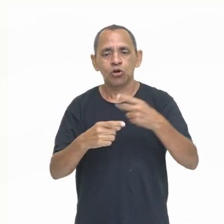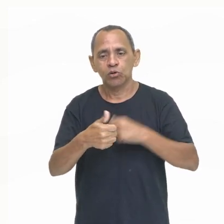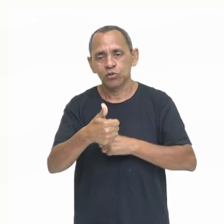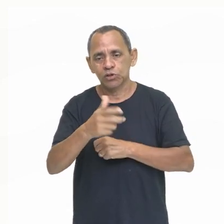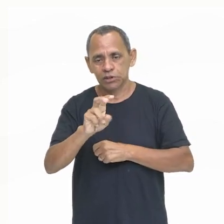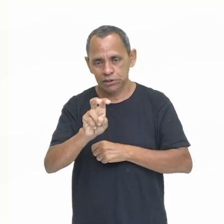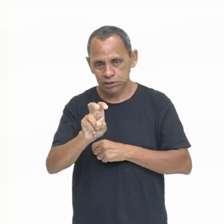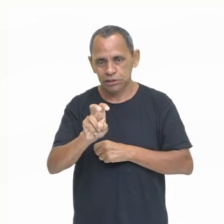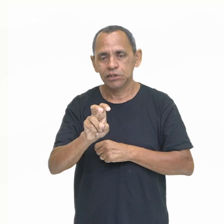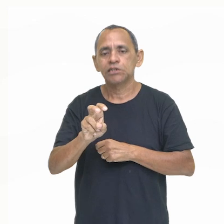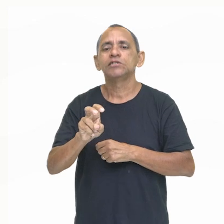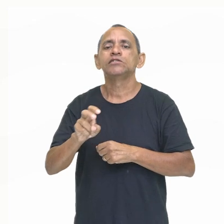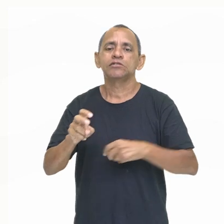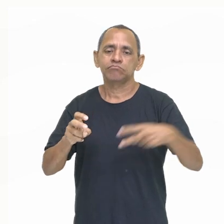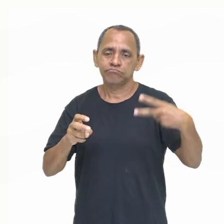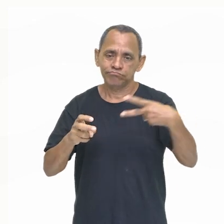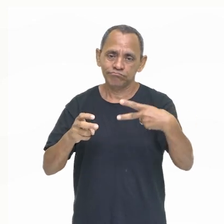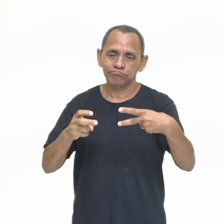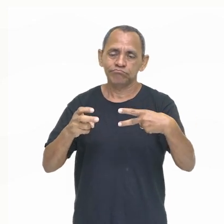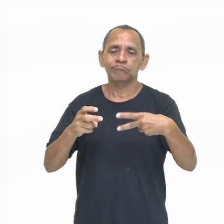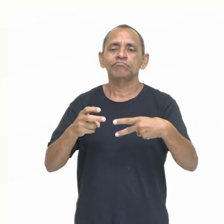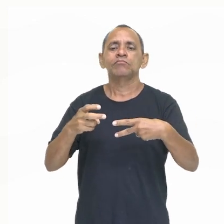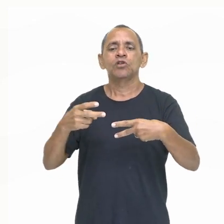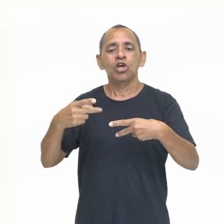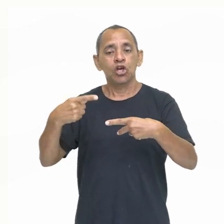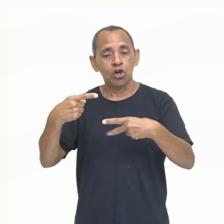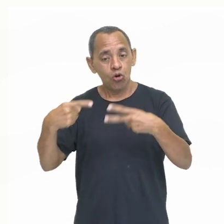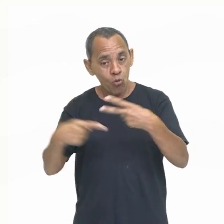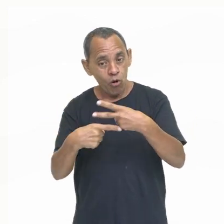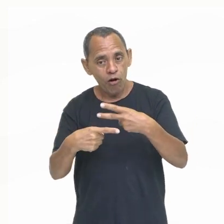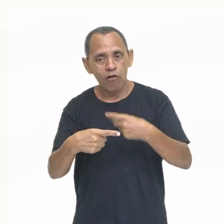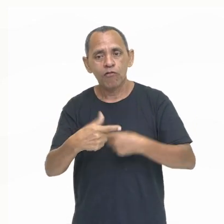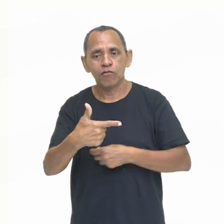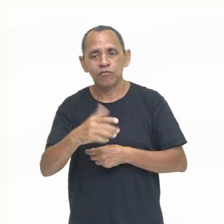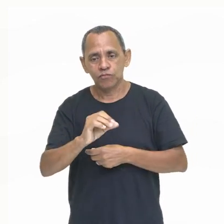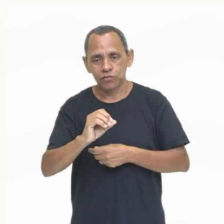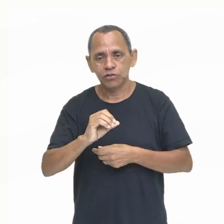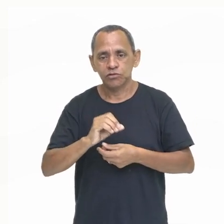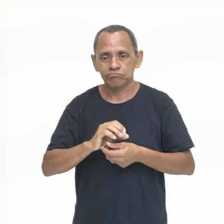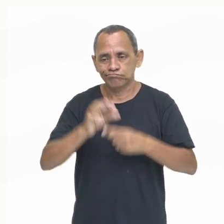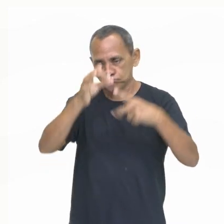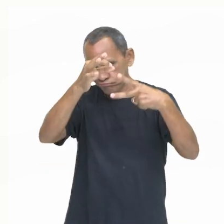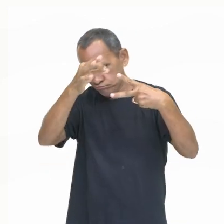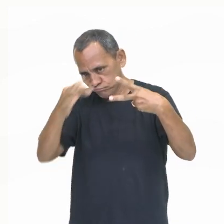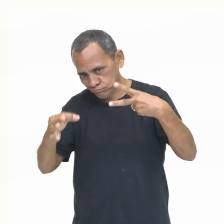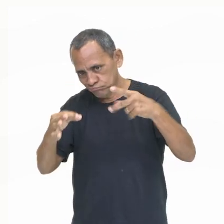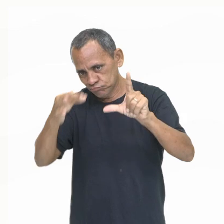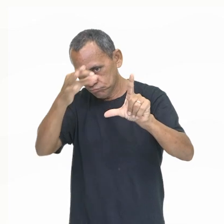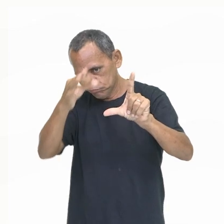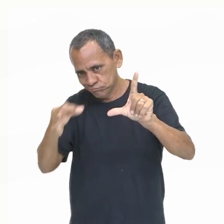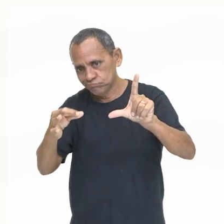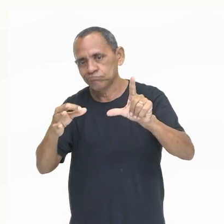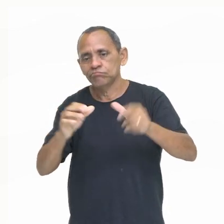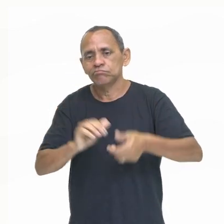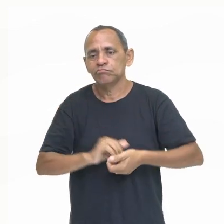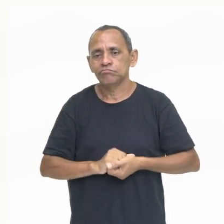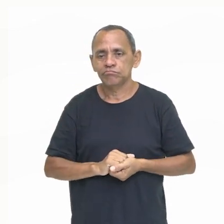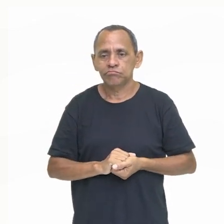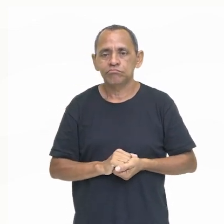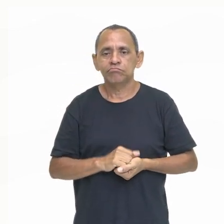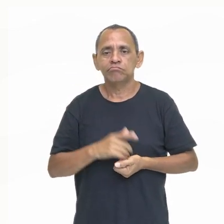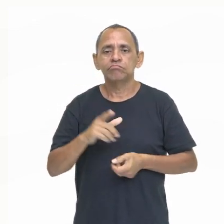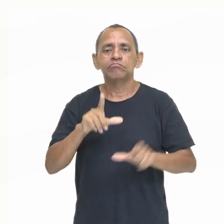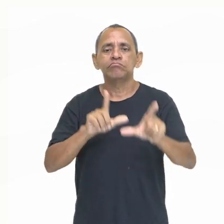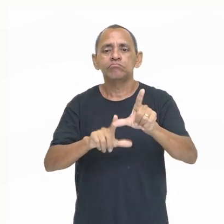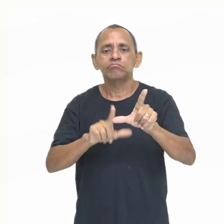20. Nesse intervalo do domínio, então, a nossa função é decrescente, certo? E tem ainda a letra